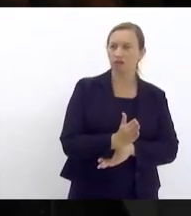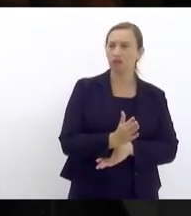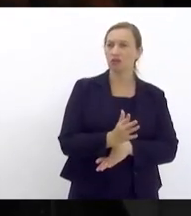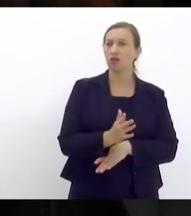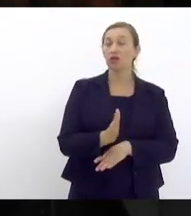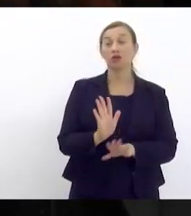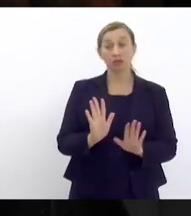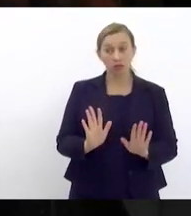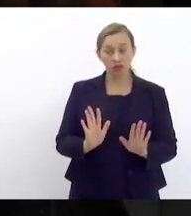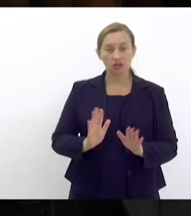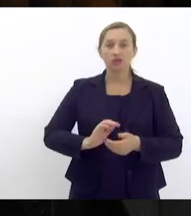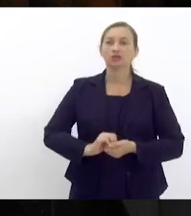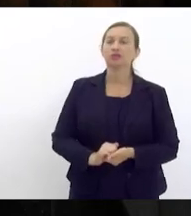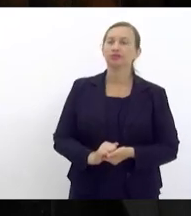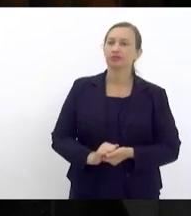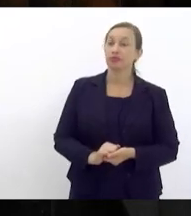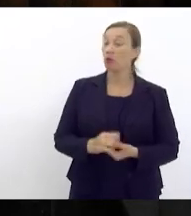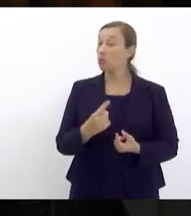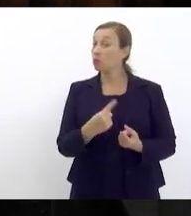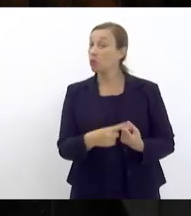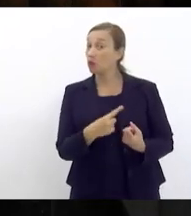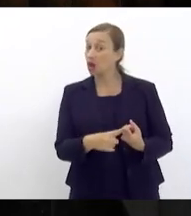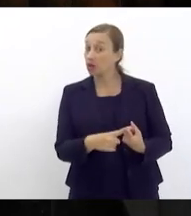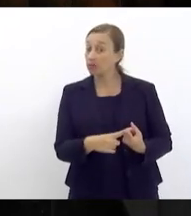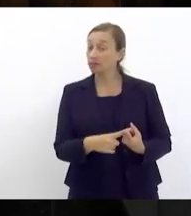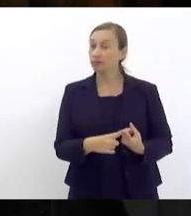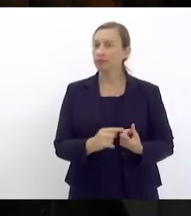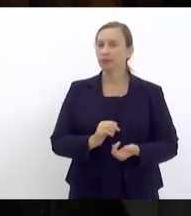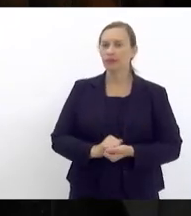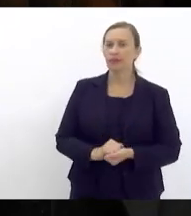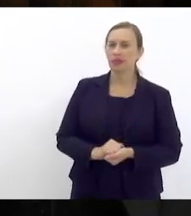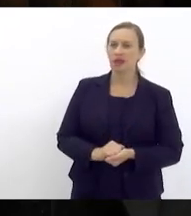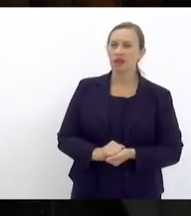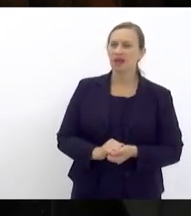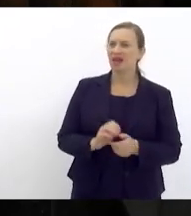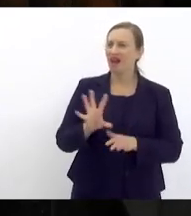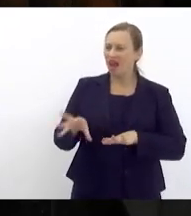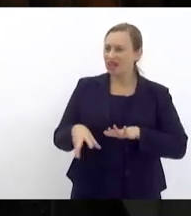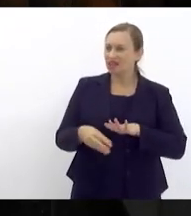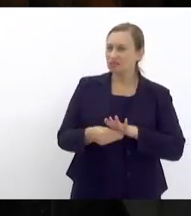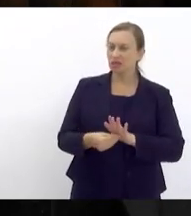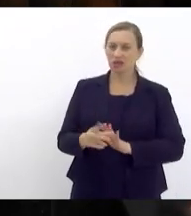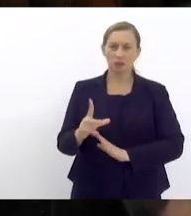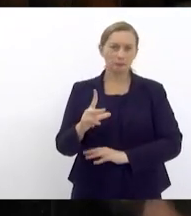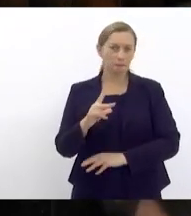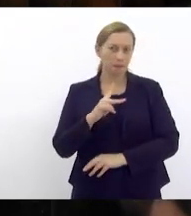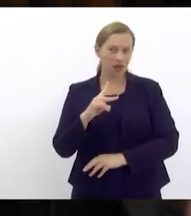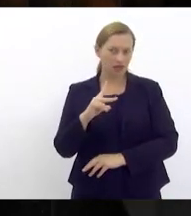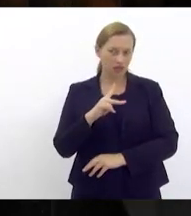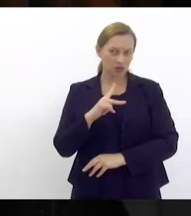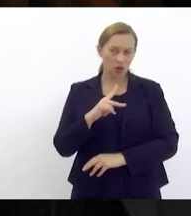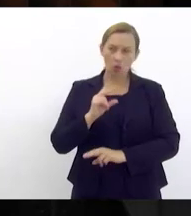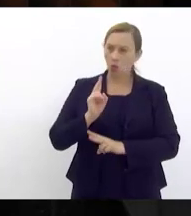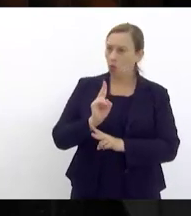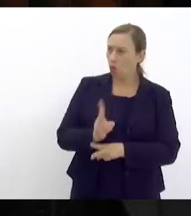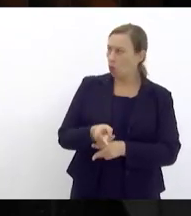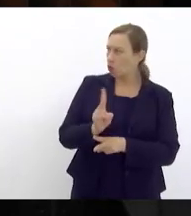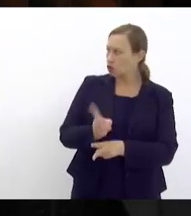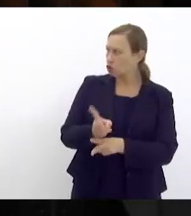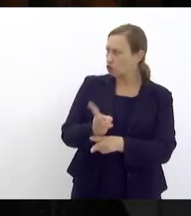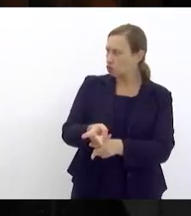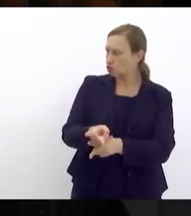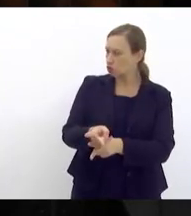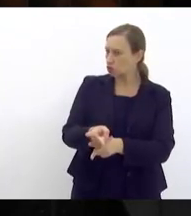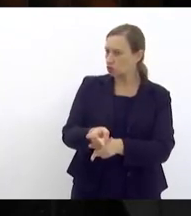por derivada porque porque aqui as emendas individuais continuam a ser